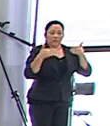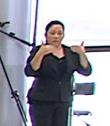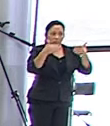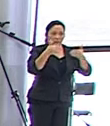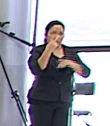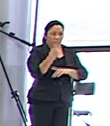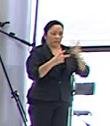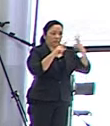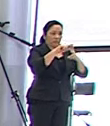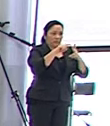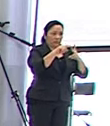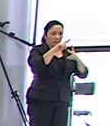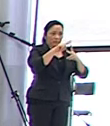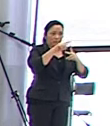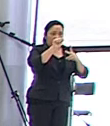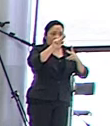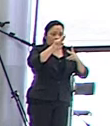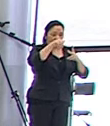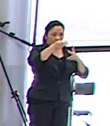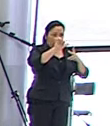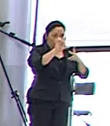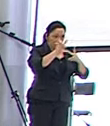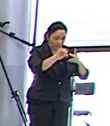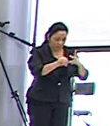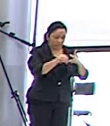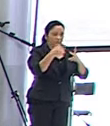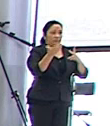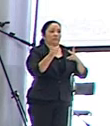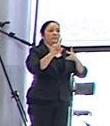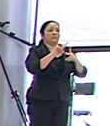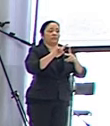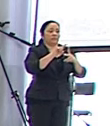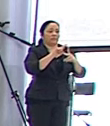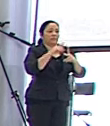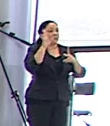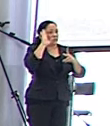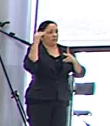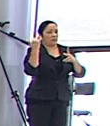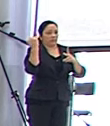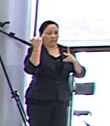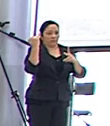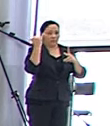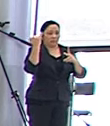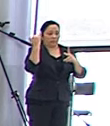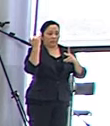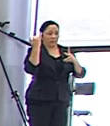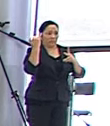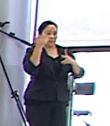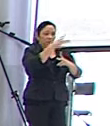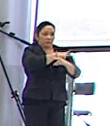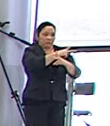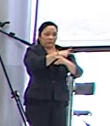aqui. O Armando Monteiro, porque não só pactua, mas ele foi essencial no acordo com o Sistema S. Com a liderança dele,